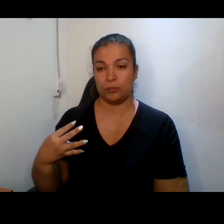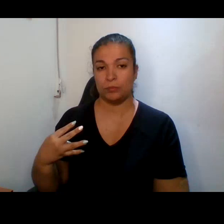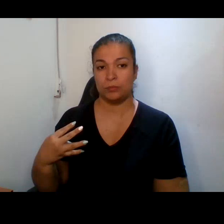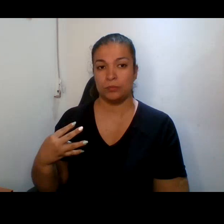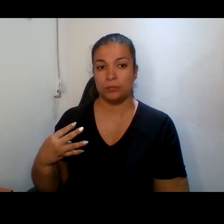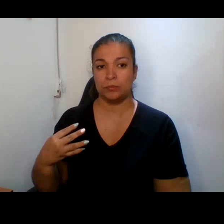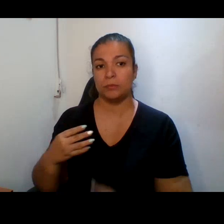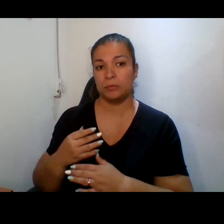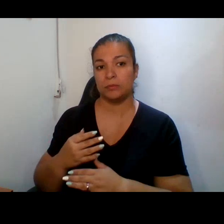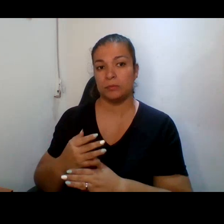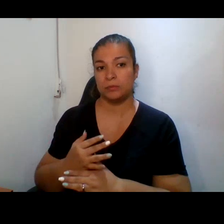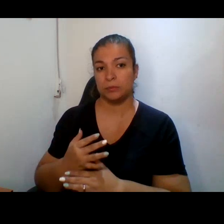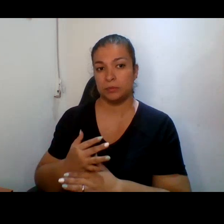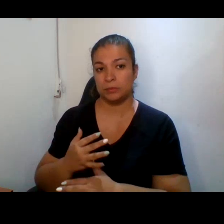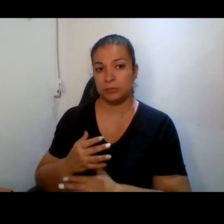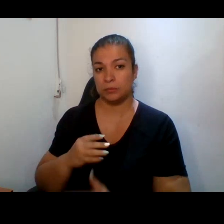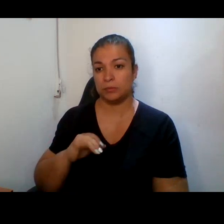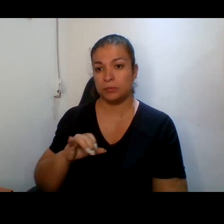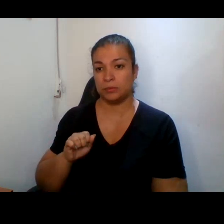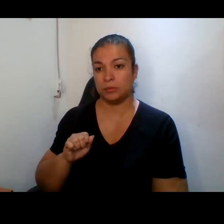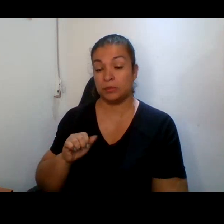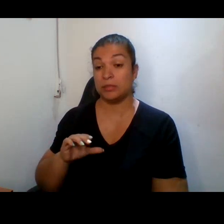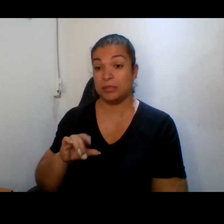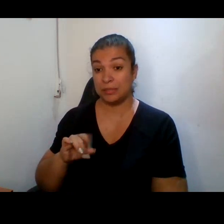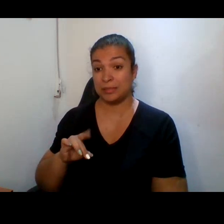Cidade Jardim,